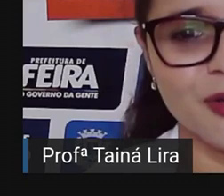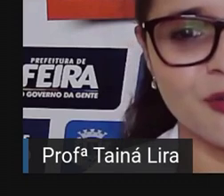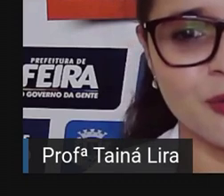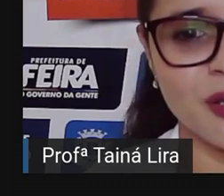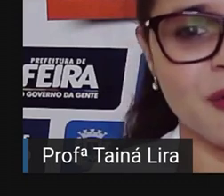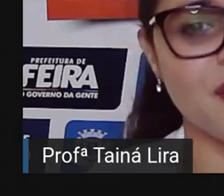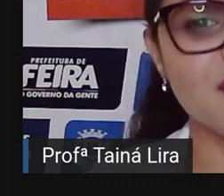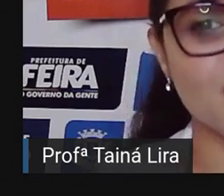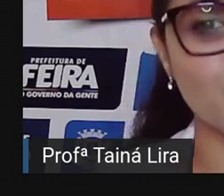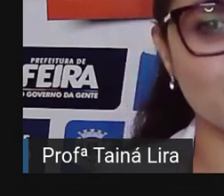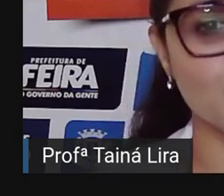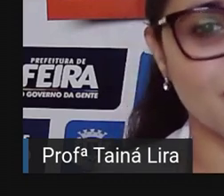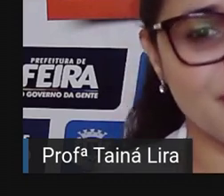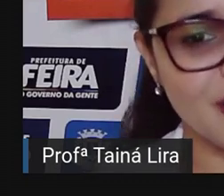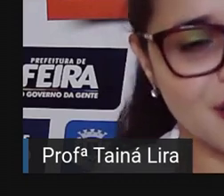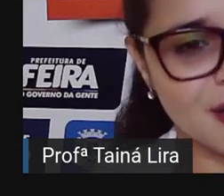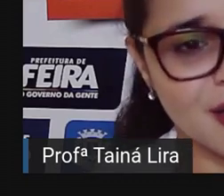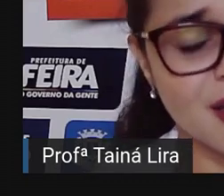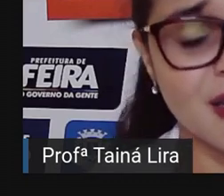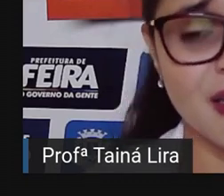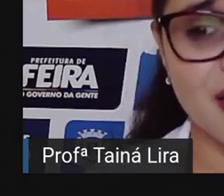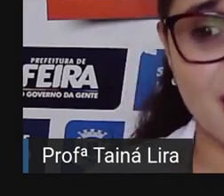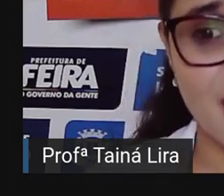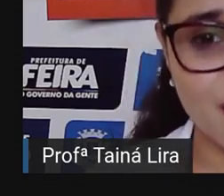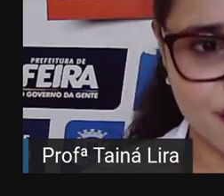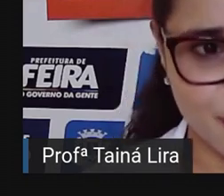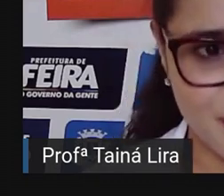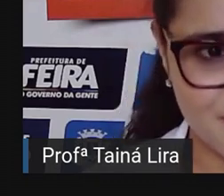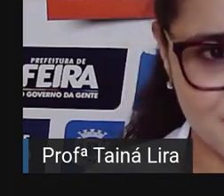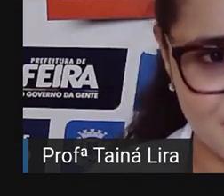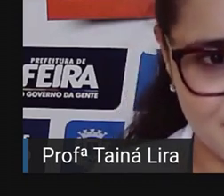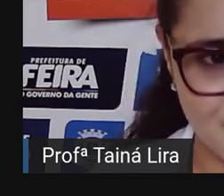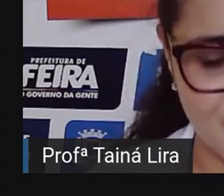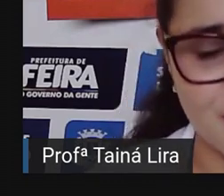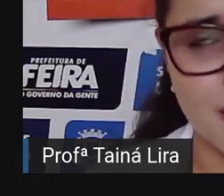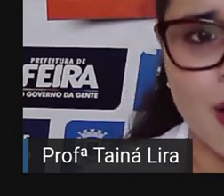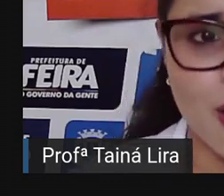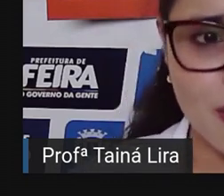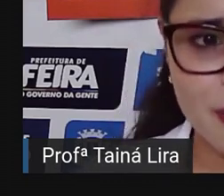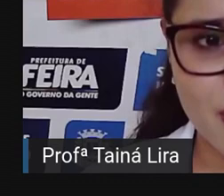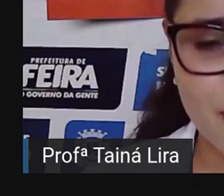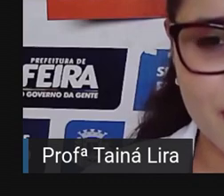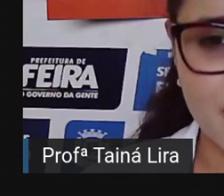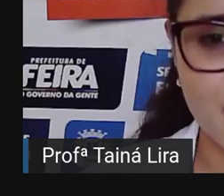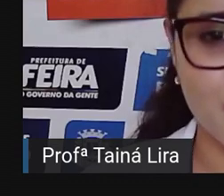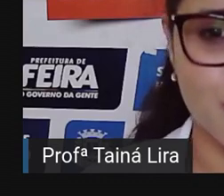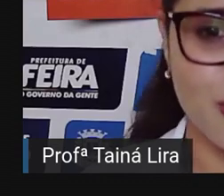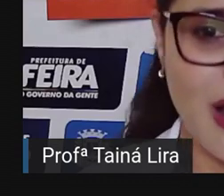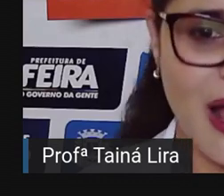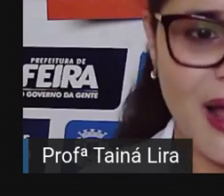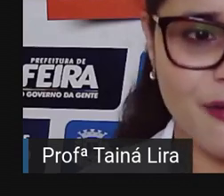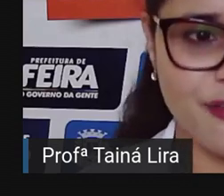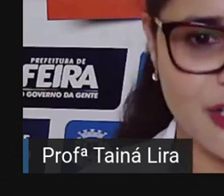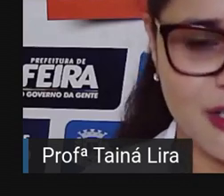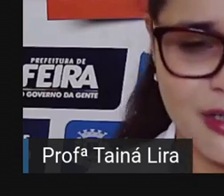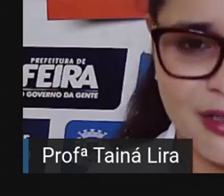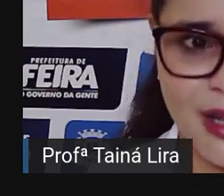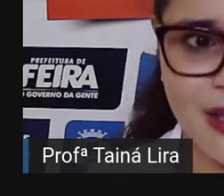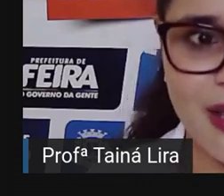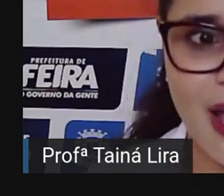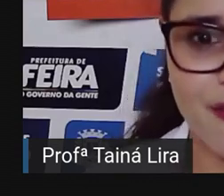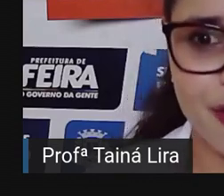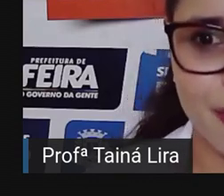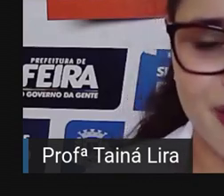e o nosso tema vai ser cultura africana e afro-brasileira o pro porque cultura